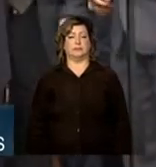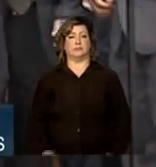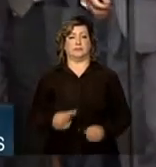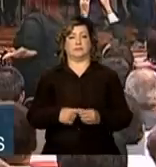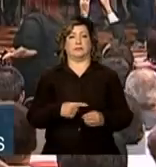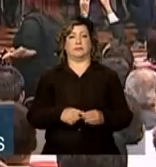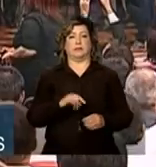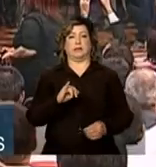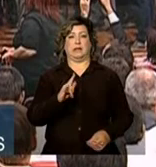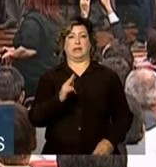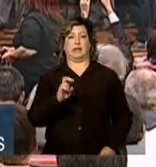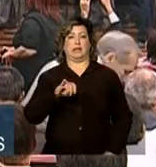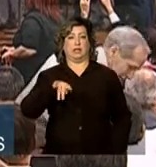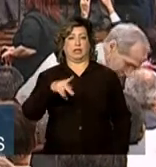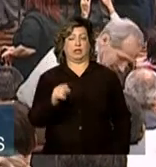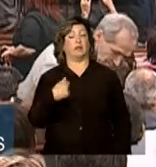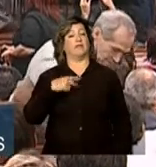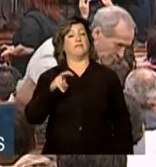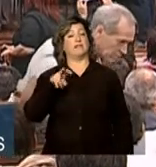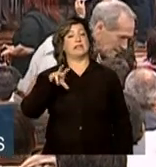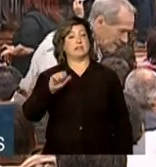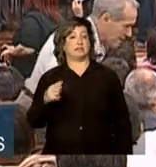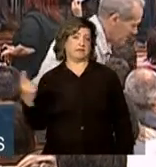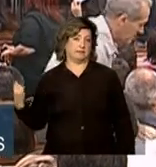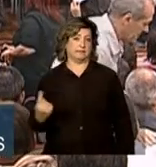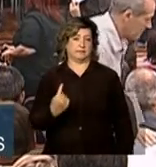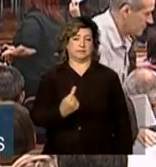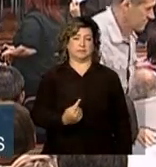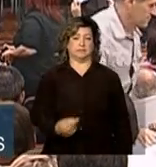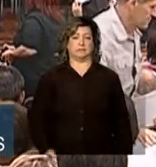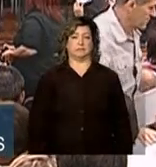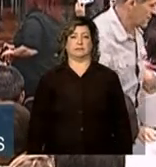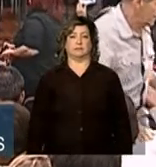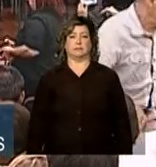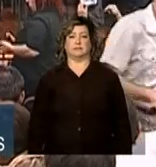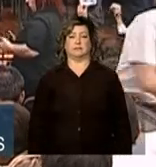Igrejinha recebe o vice-prefeito Darcísio Oliveira.